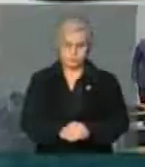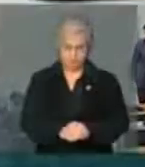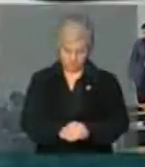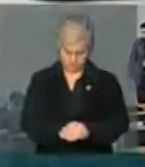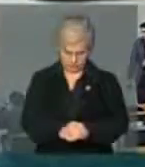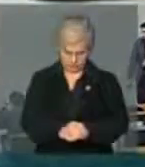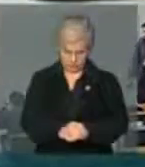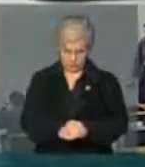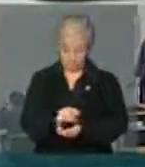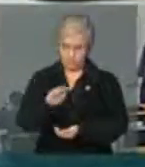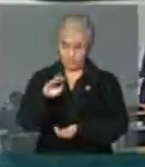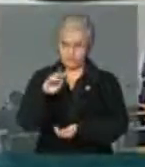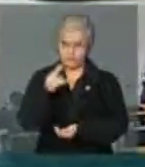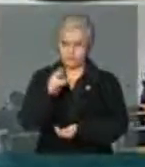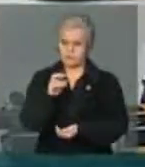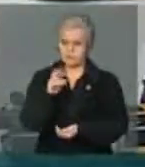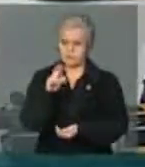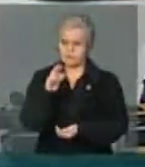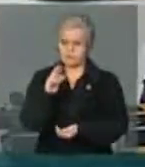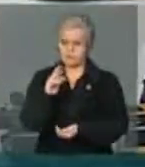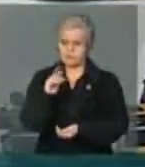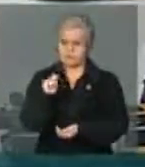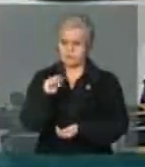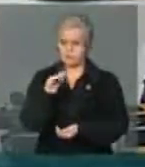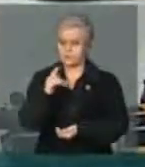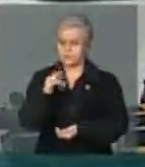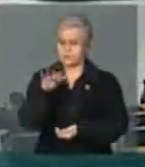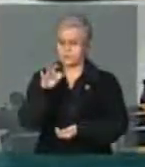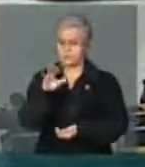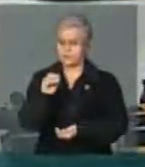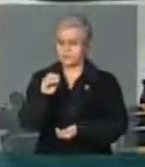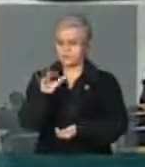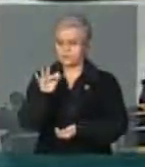deputado Heráclito Fortes e Raimundo Gomes Neumato, por concessão.